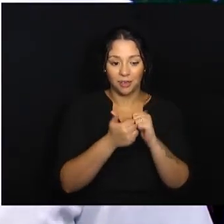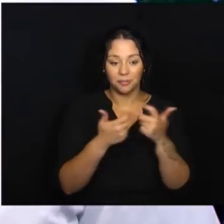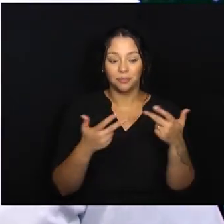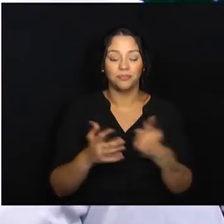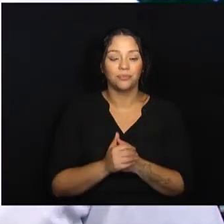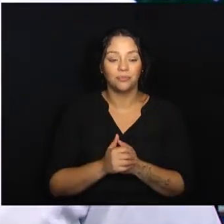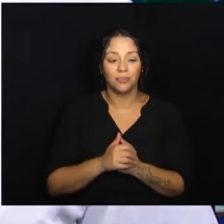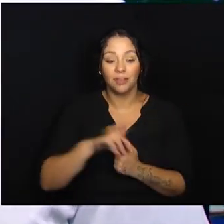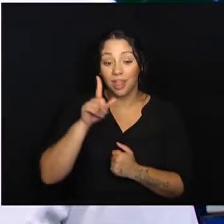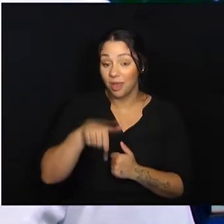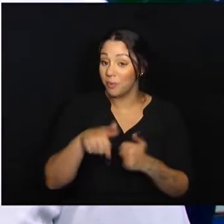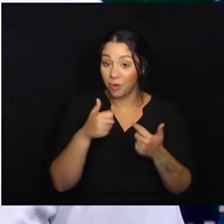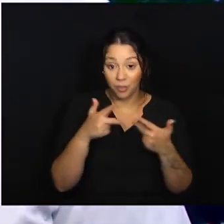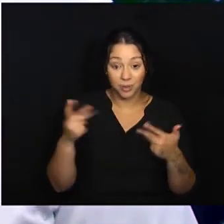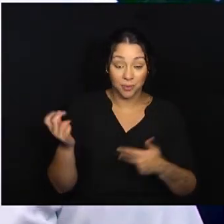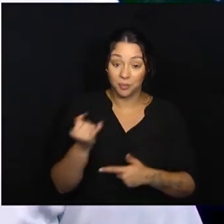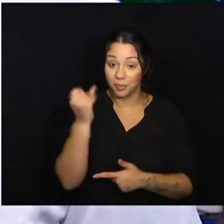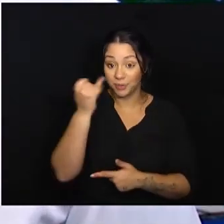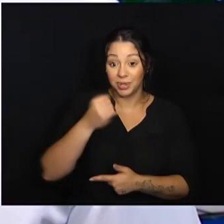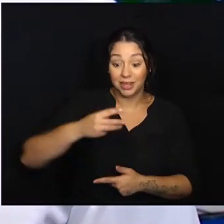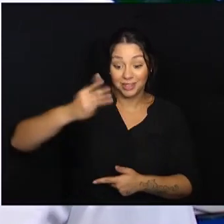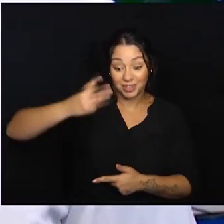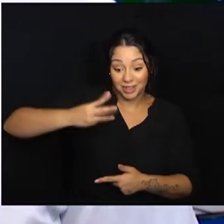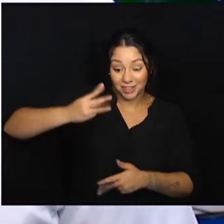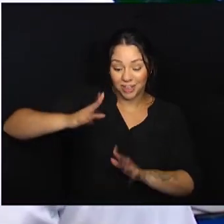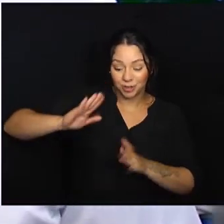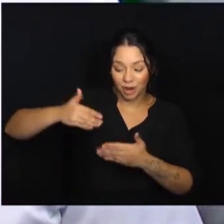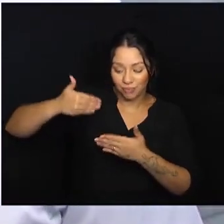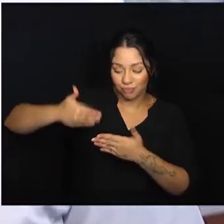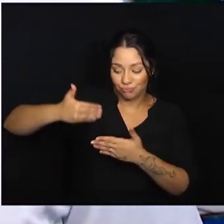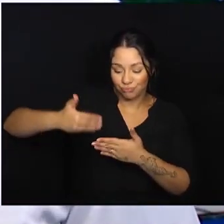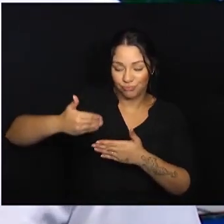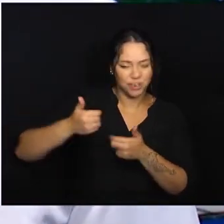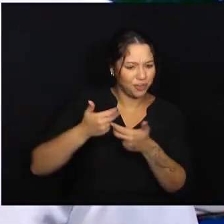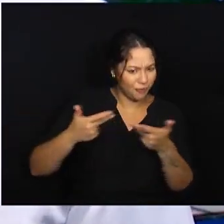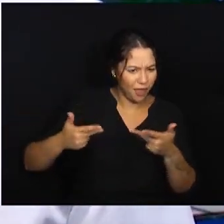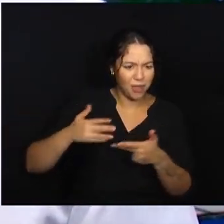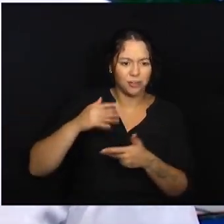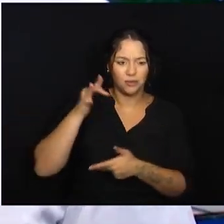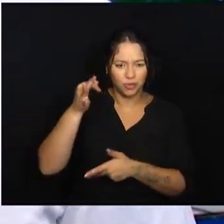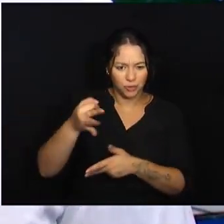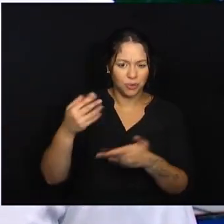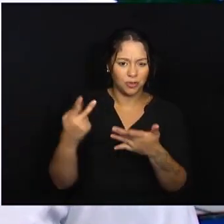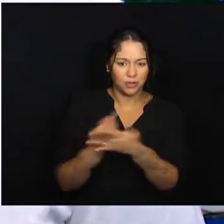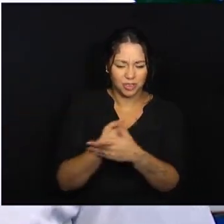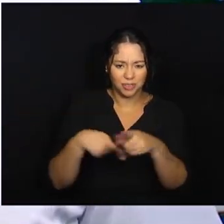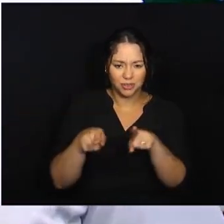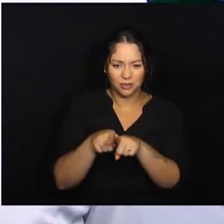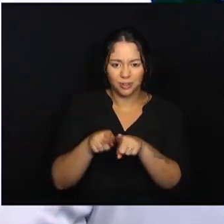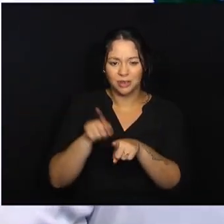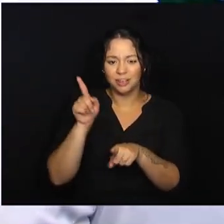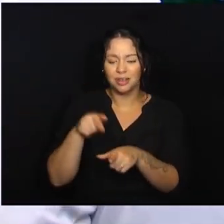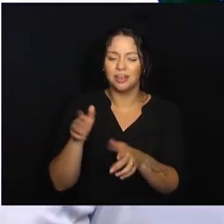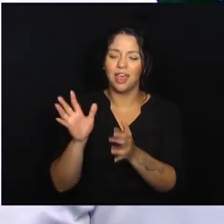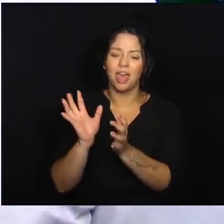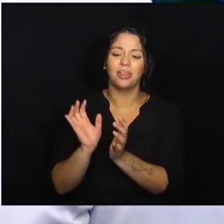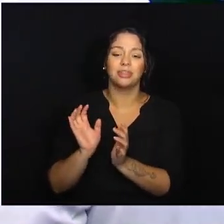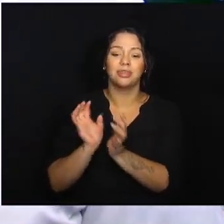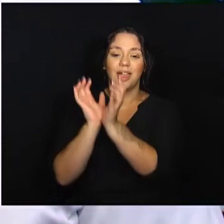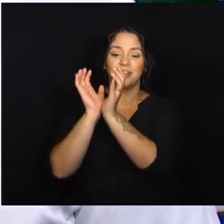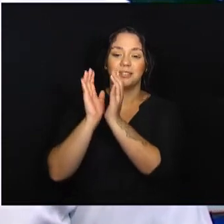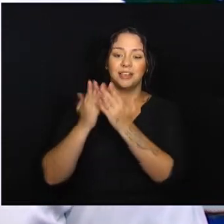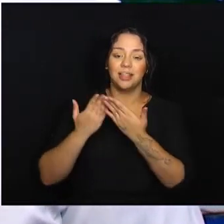cidade, é o terceiro consecutivo de muitos que vão acontecer. É a Taça das Favelas 2023, onde